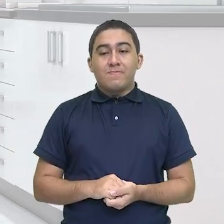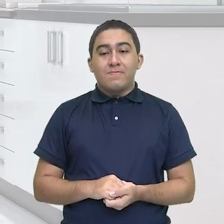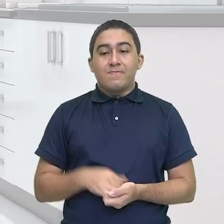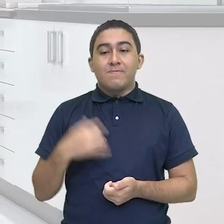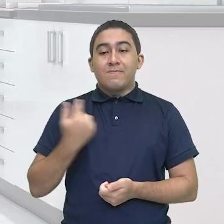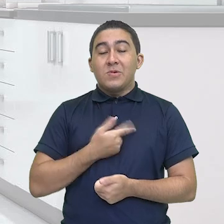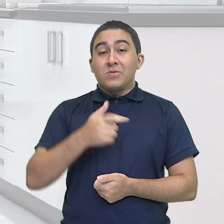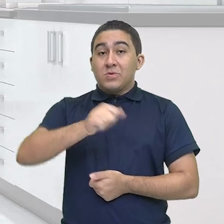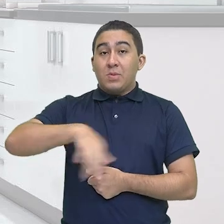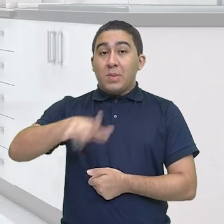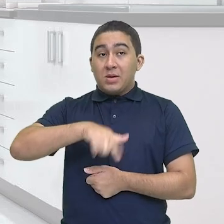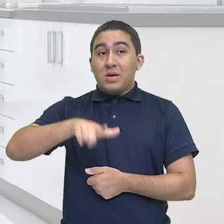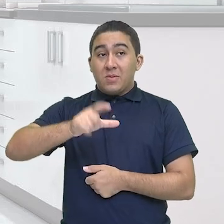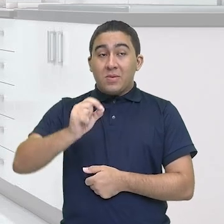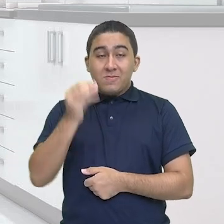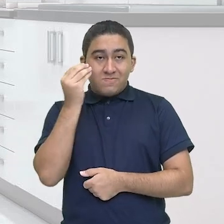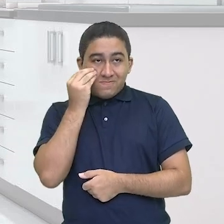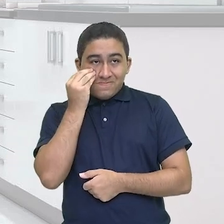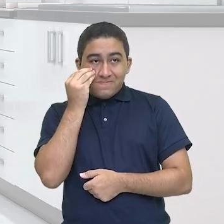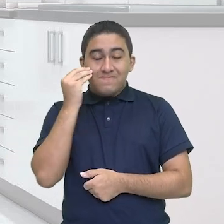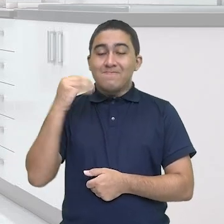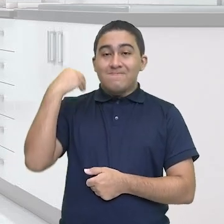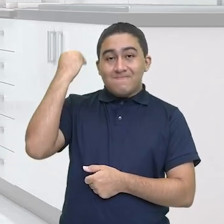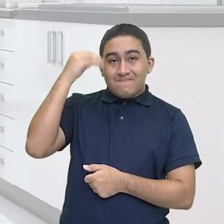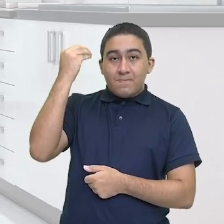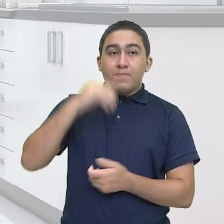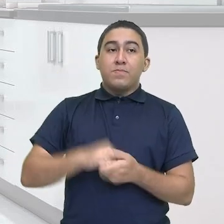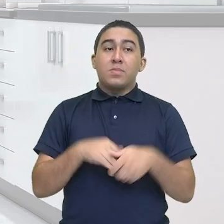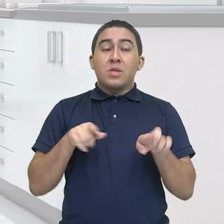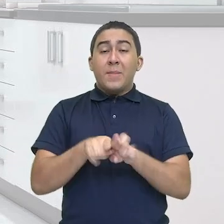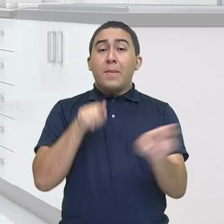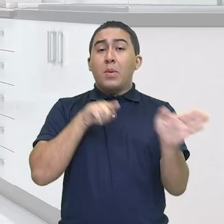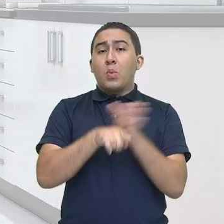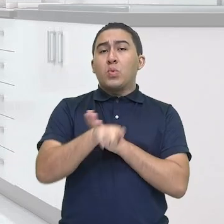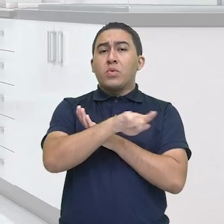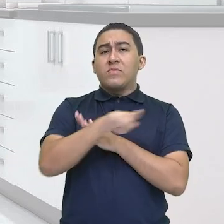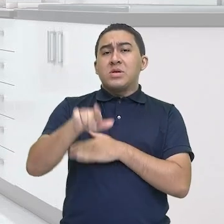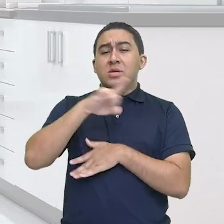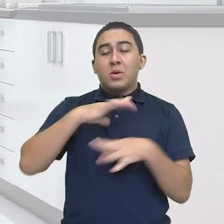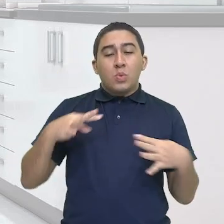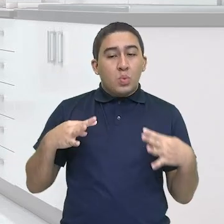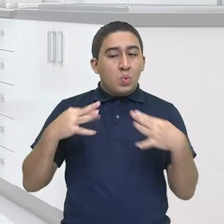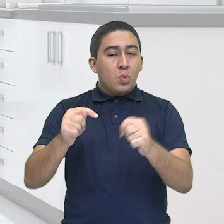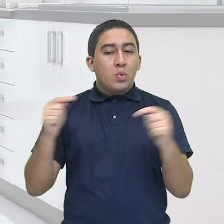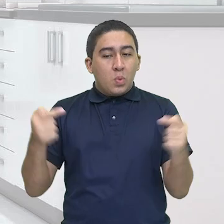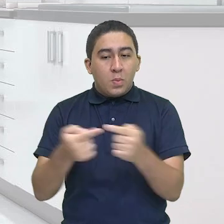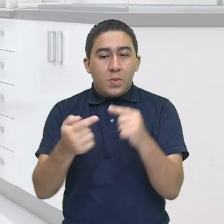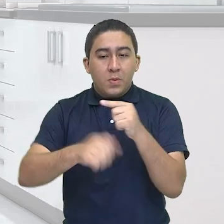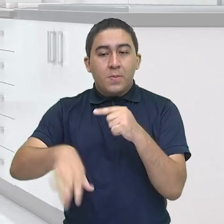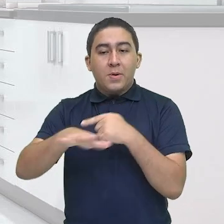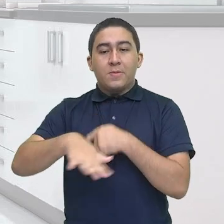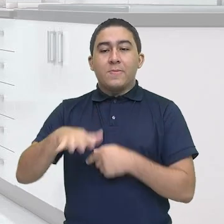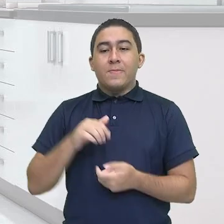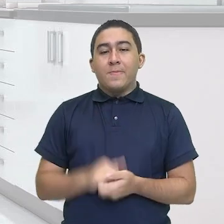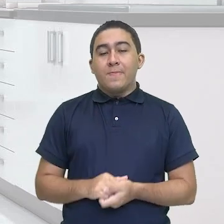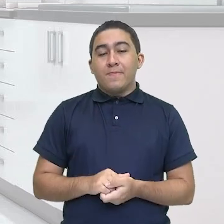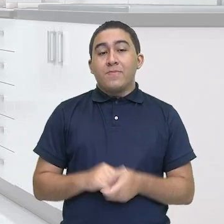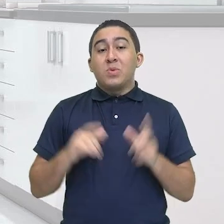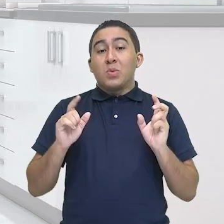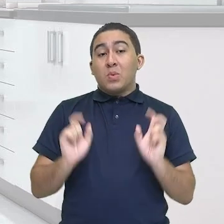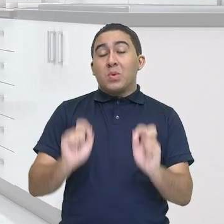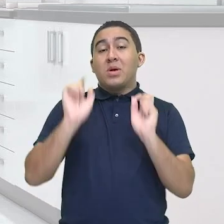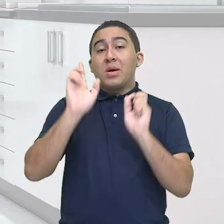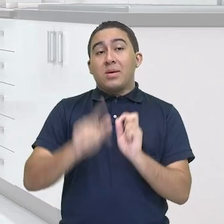um laboratório. E aí eu tenho uma pergunta para vocês que tem tudo a ver com esse ambiente. O que